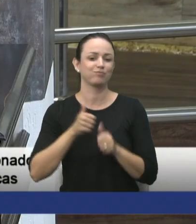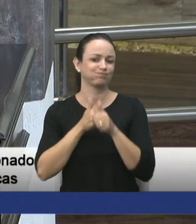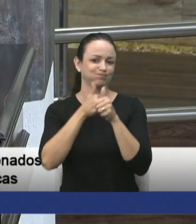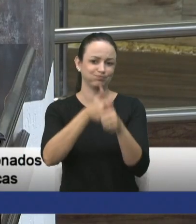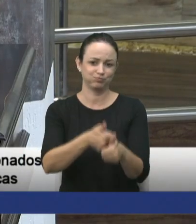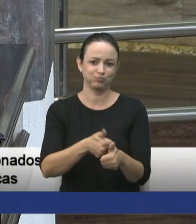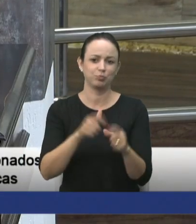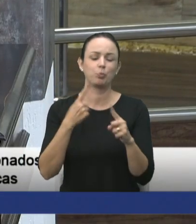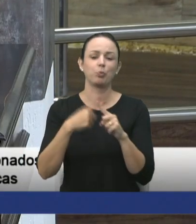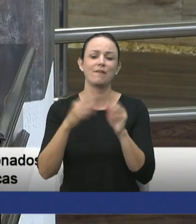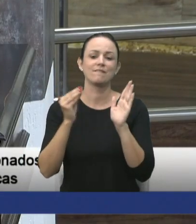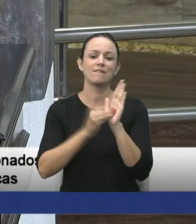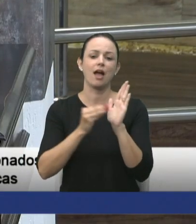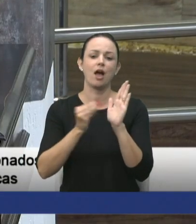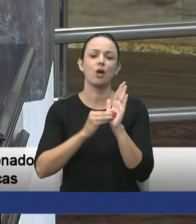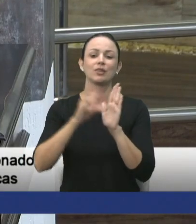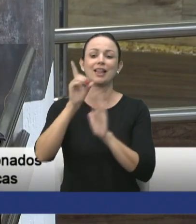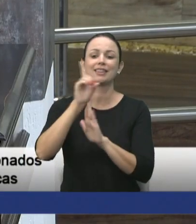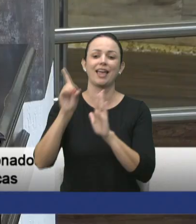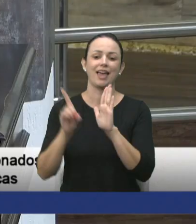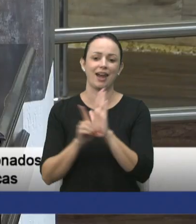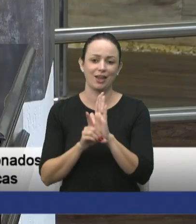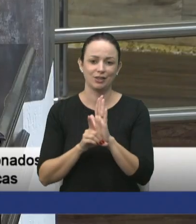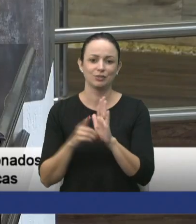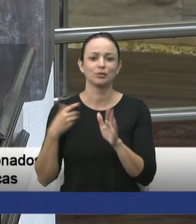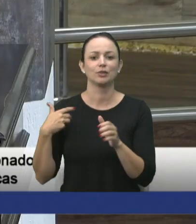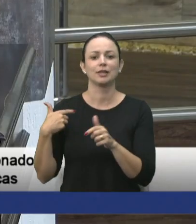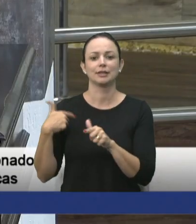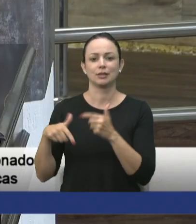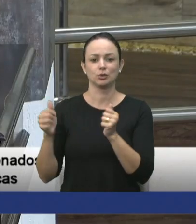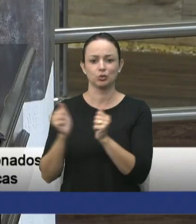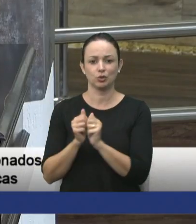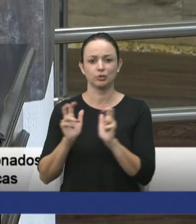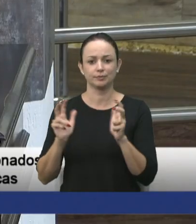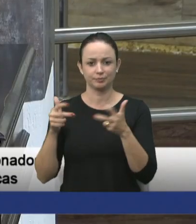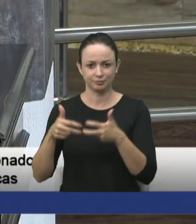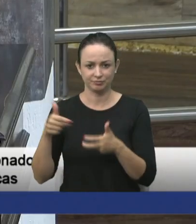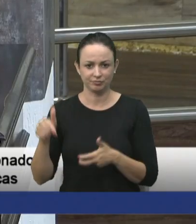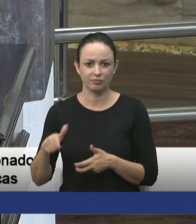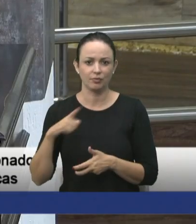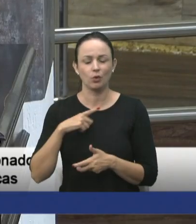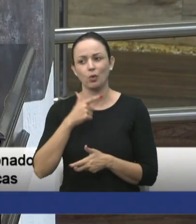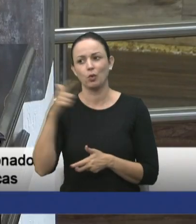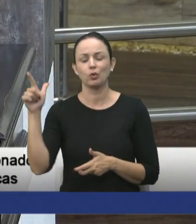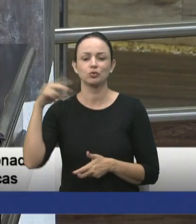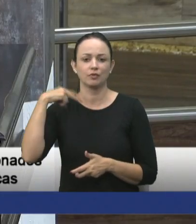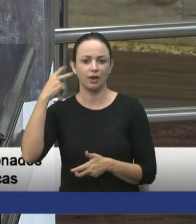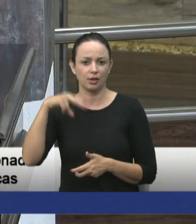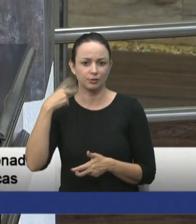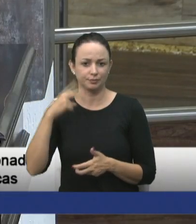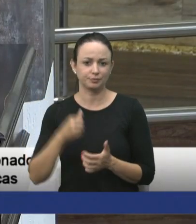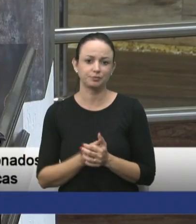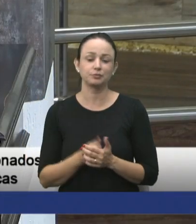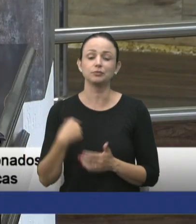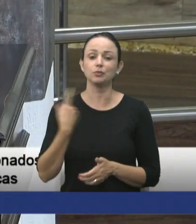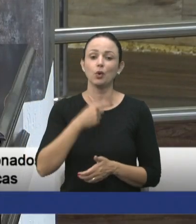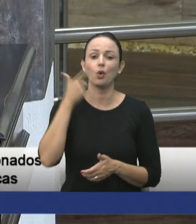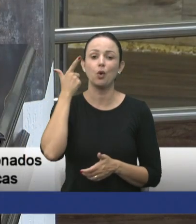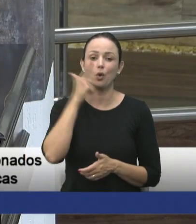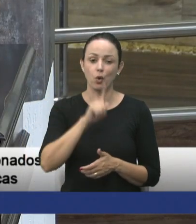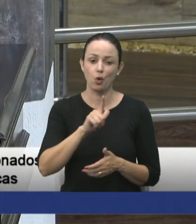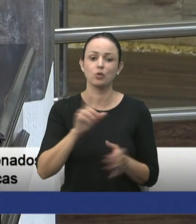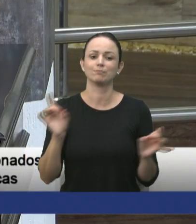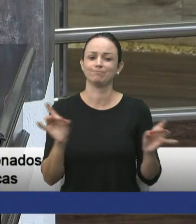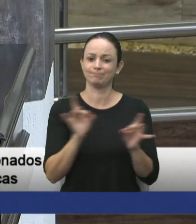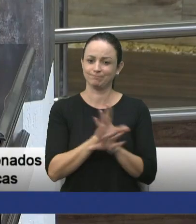faltava o decreto. Trabalhamos junto com a Câmara, na época que tinha outros vereadores, e conseguimos concretizar